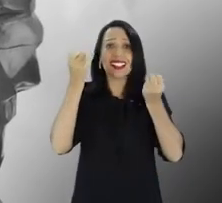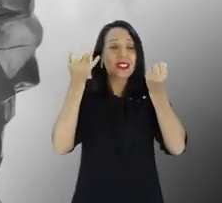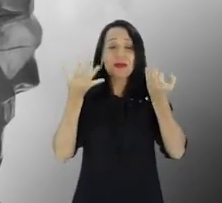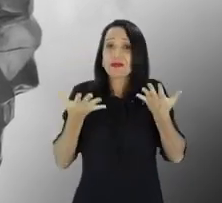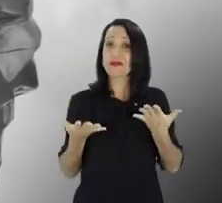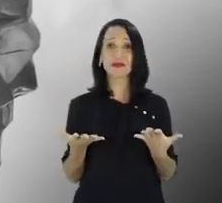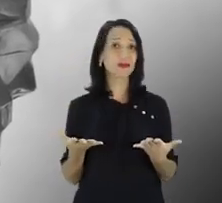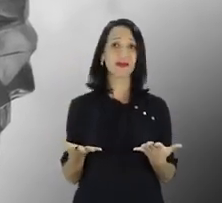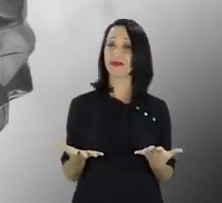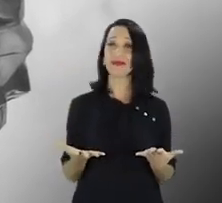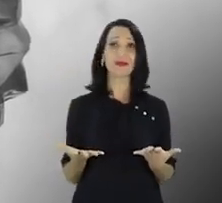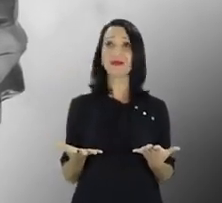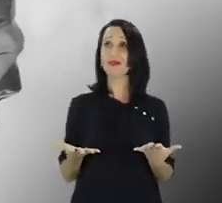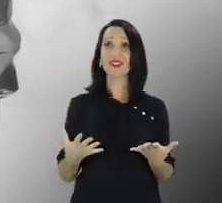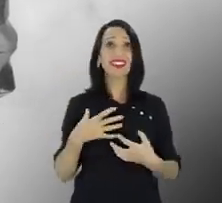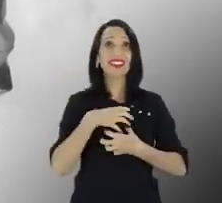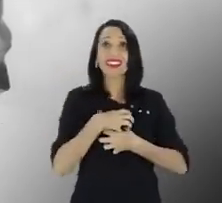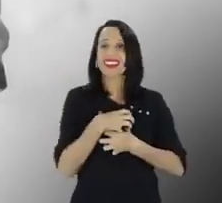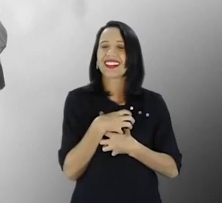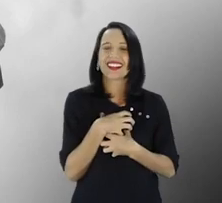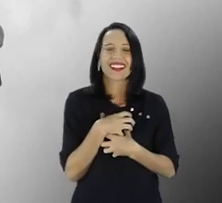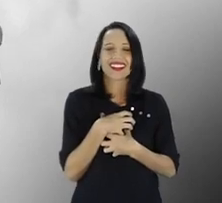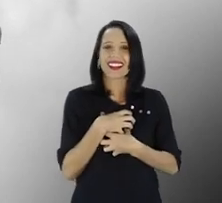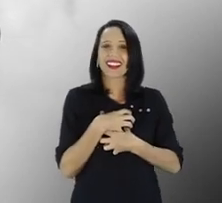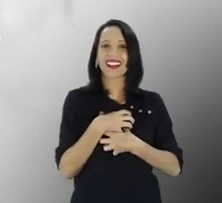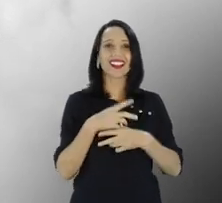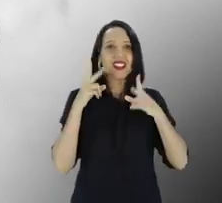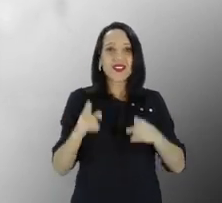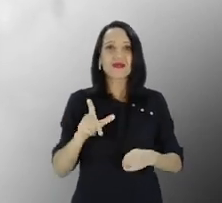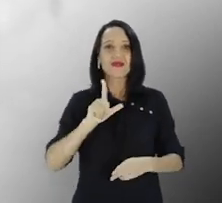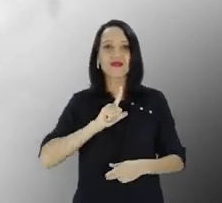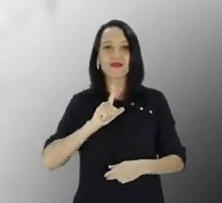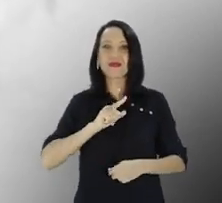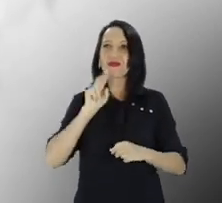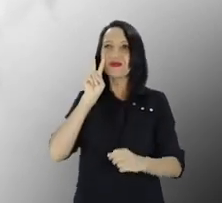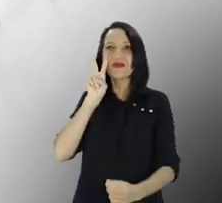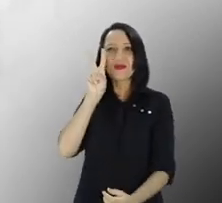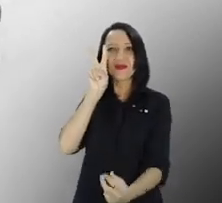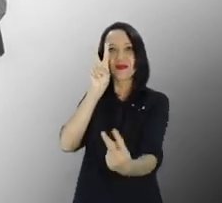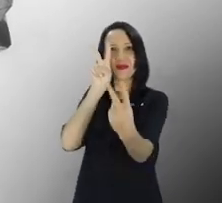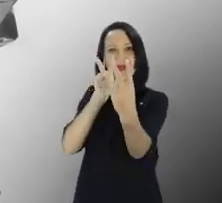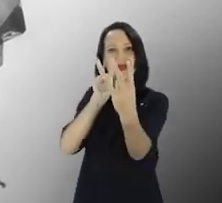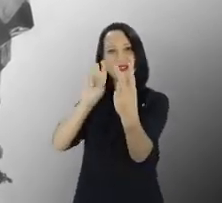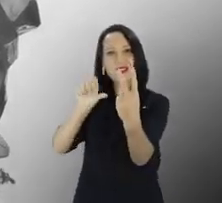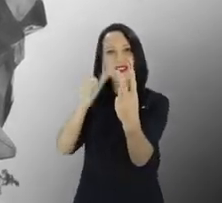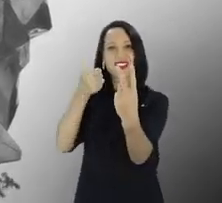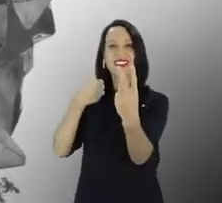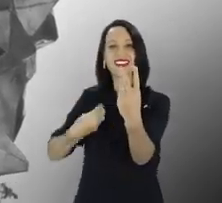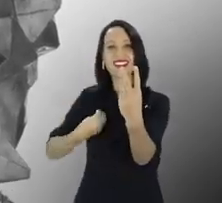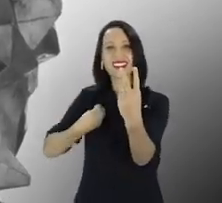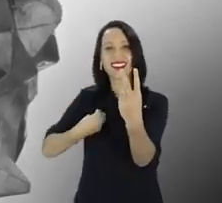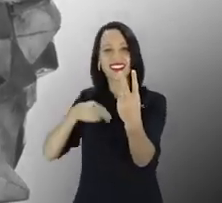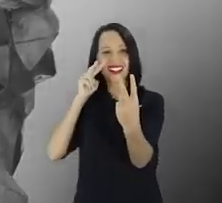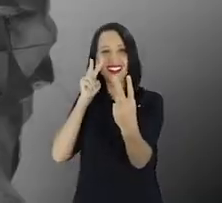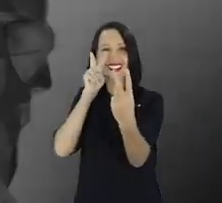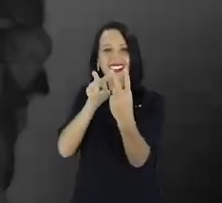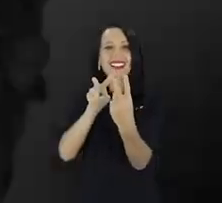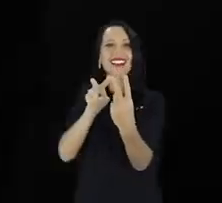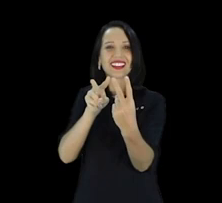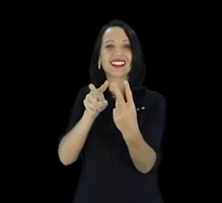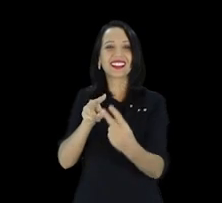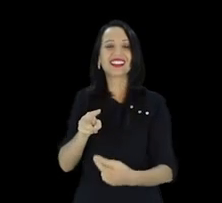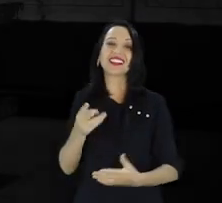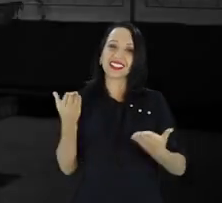porque de alguma forma foi como se estivesse olhando ele pela primeira vez desde que eu tinha